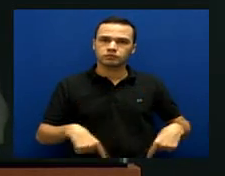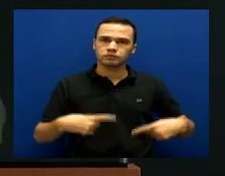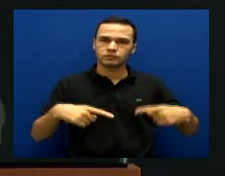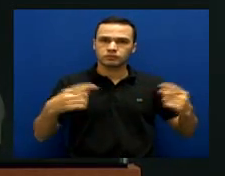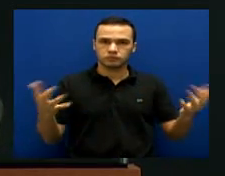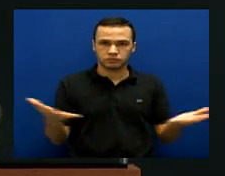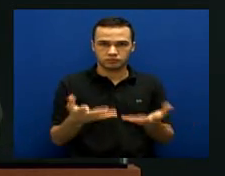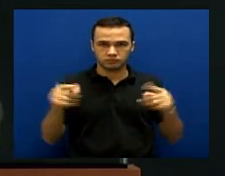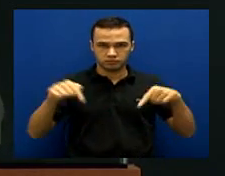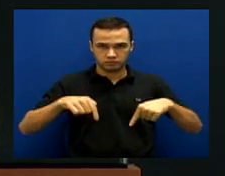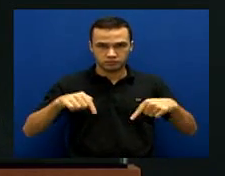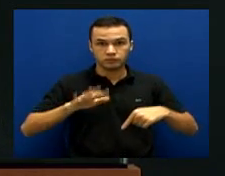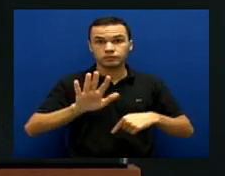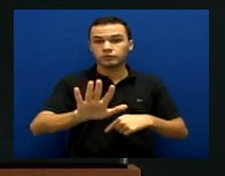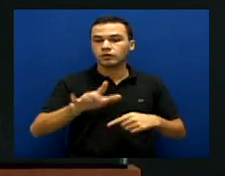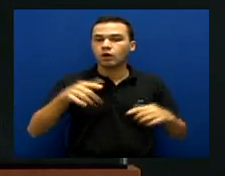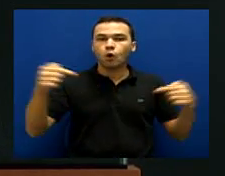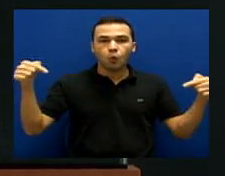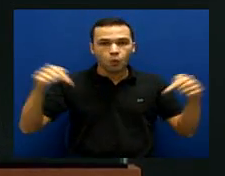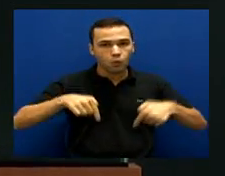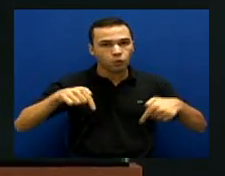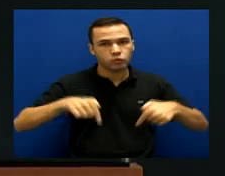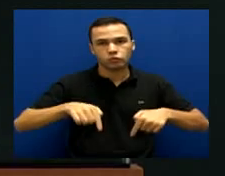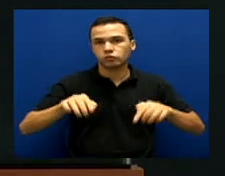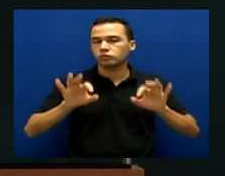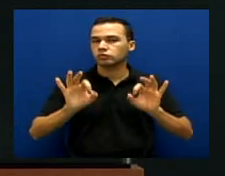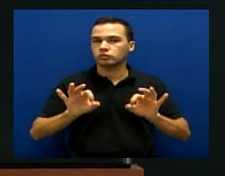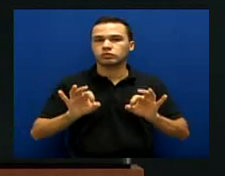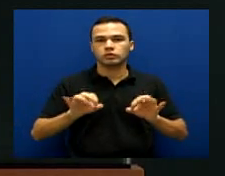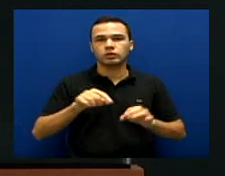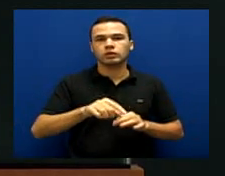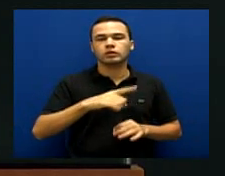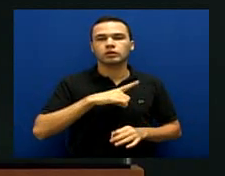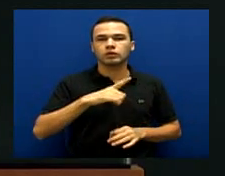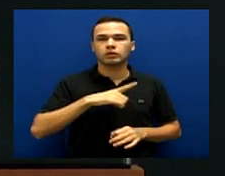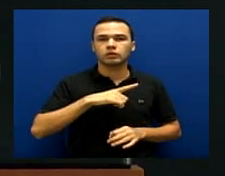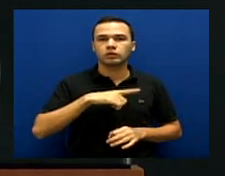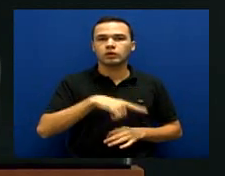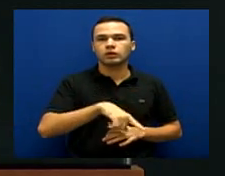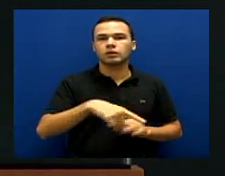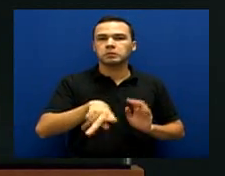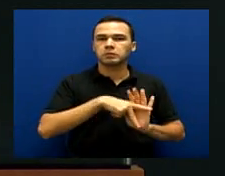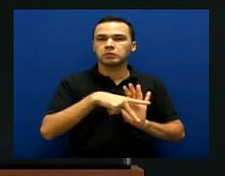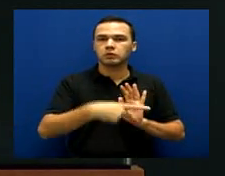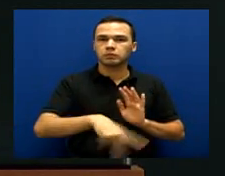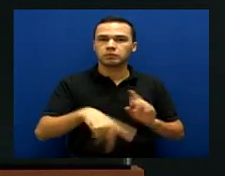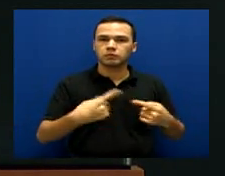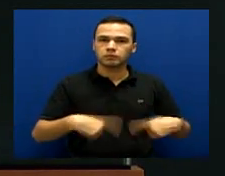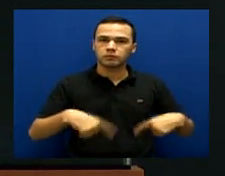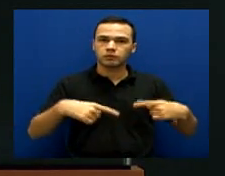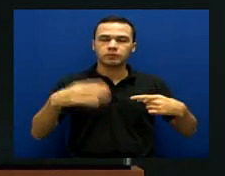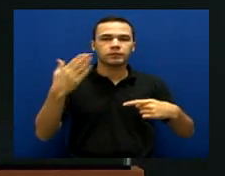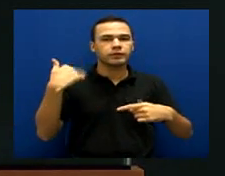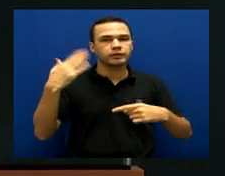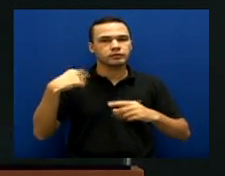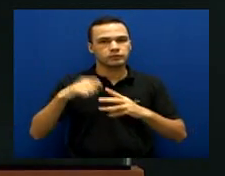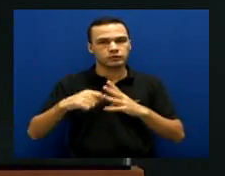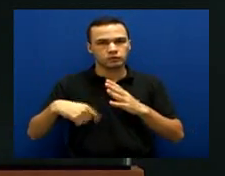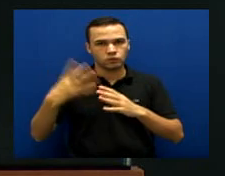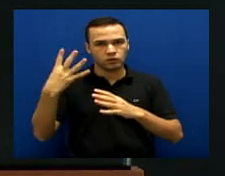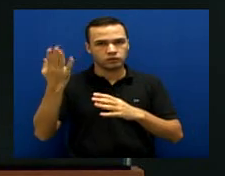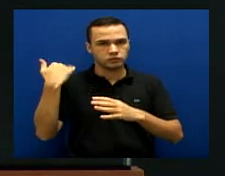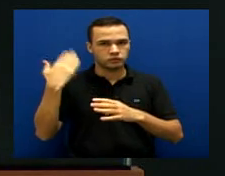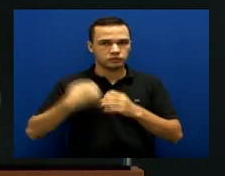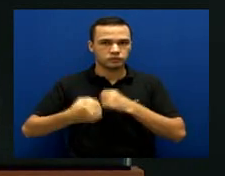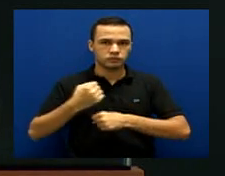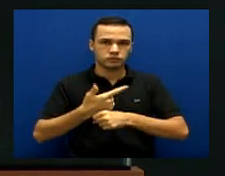atuais é que a sessão de hoje uma sessão ordinária que ela justamente é feita para discutir o último quadrimestre de 2016